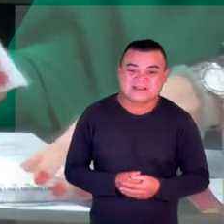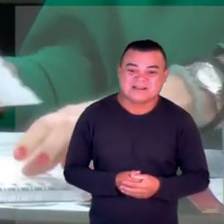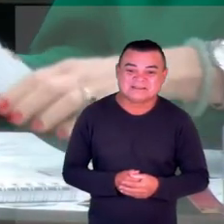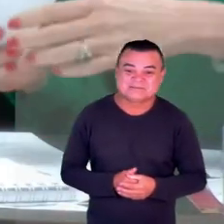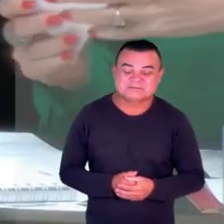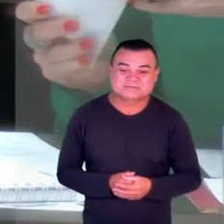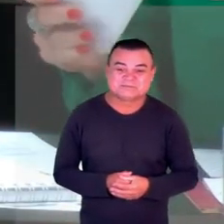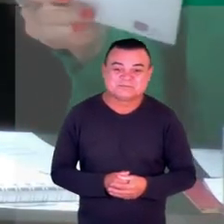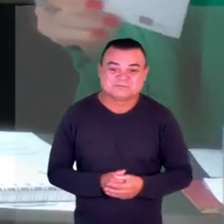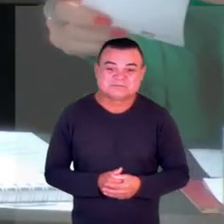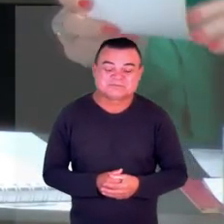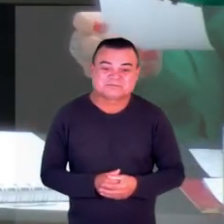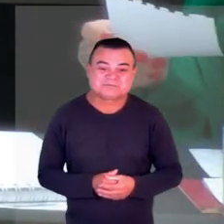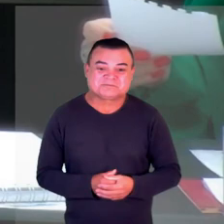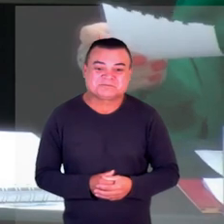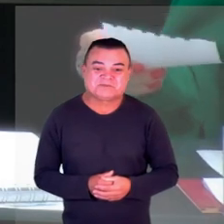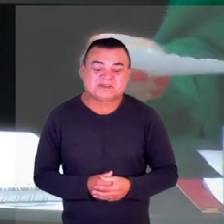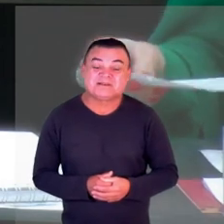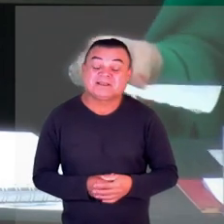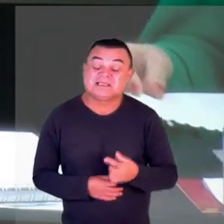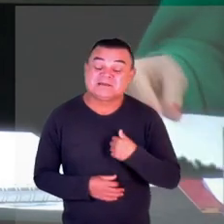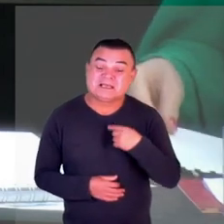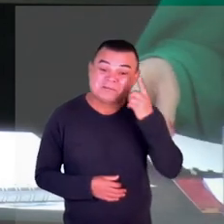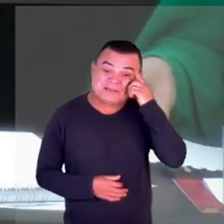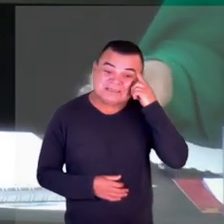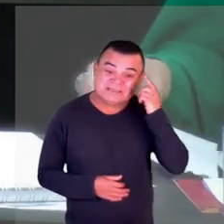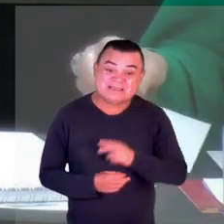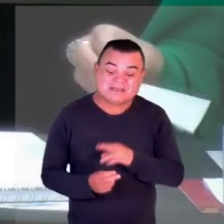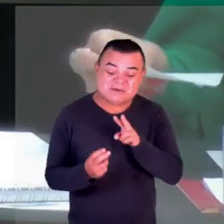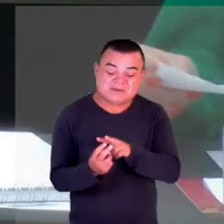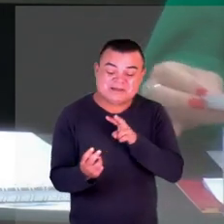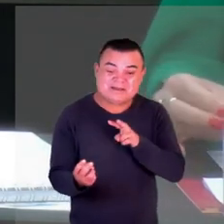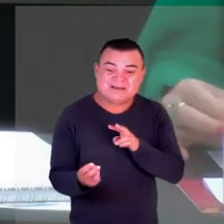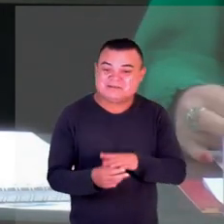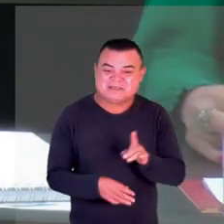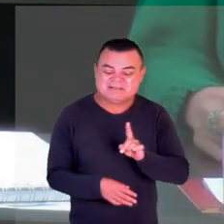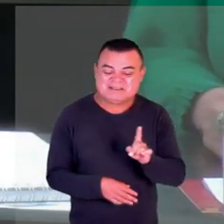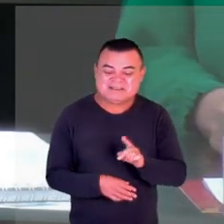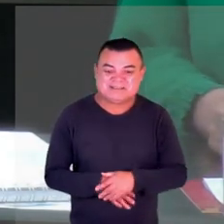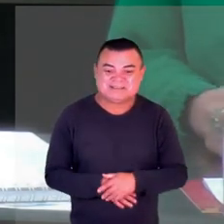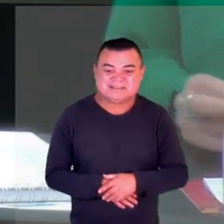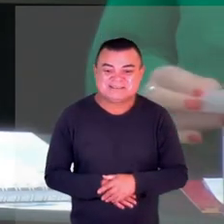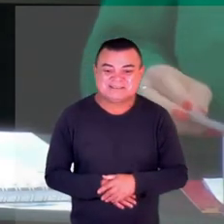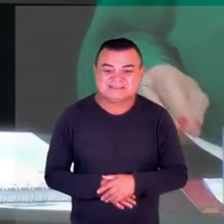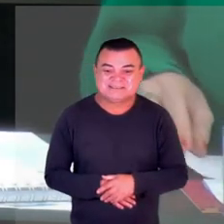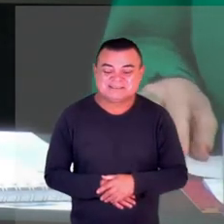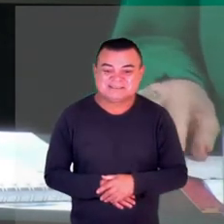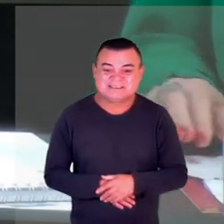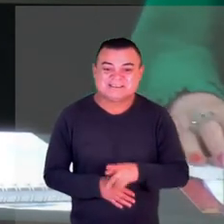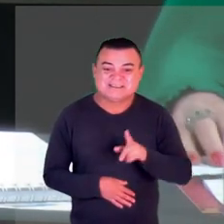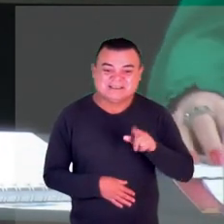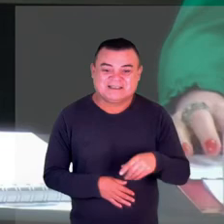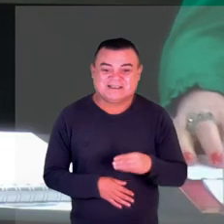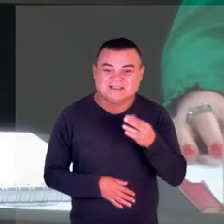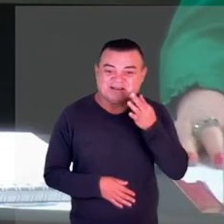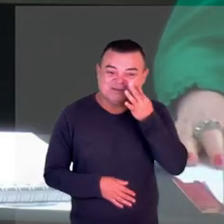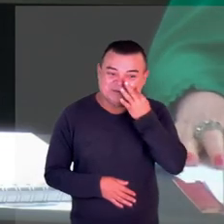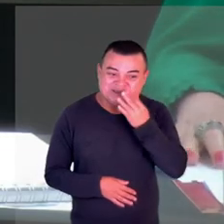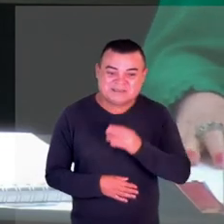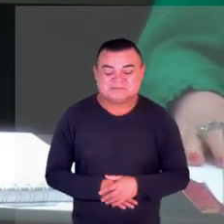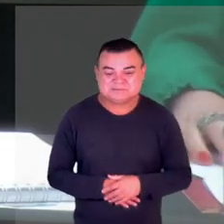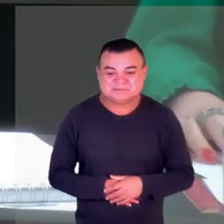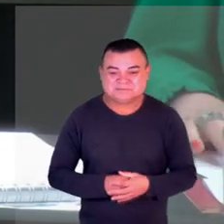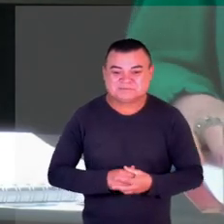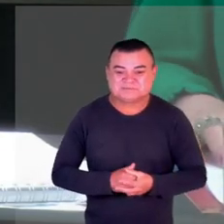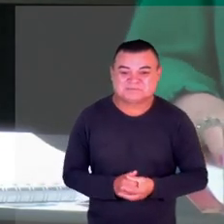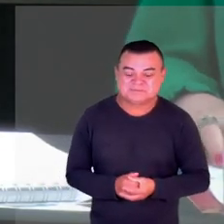viu não já já já tô ativo aqui é antes de Já pensou eu já